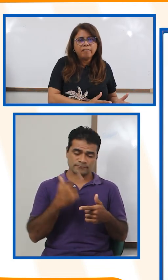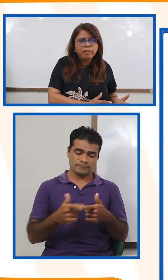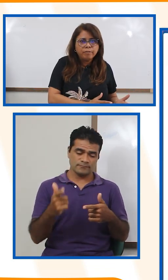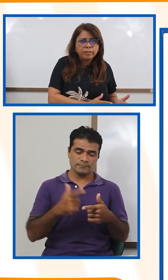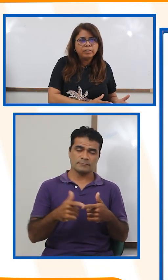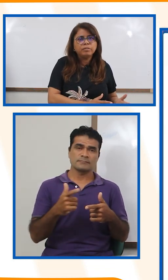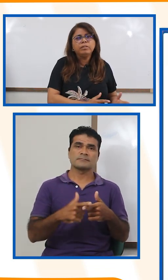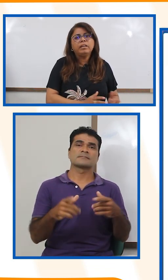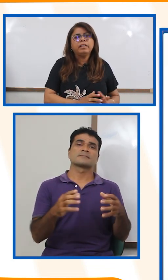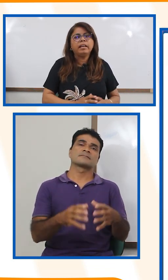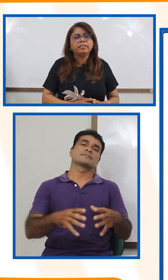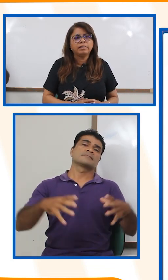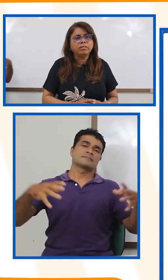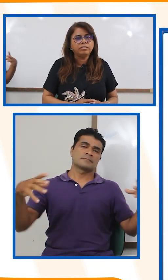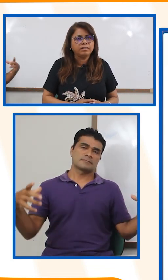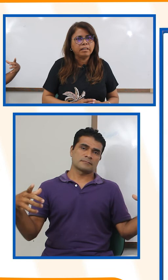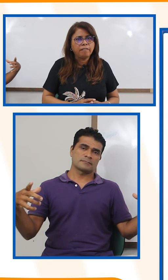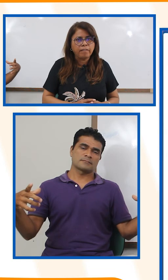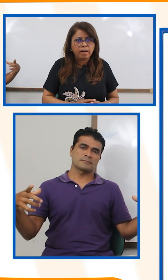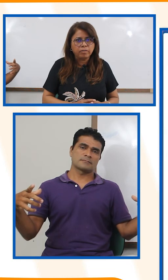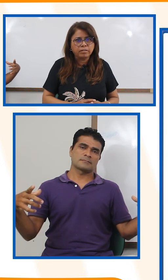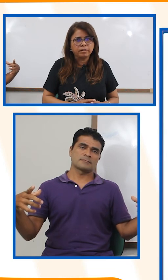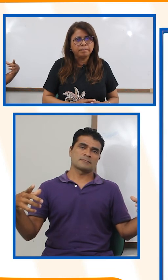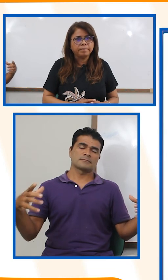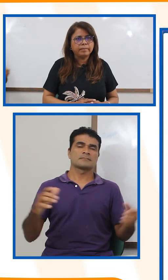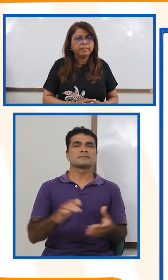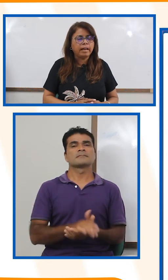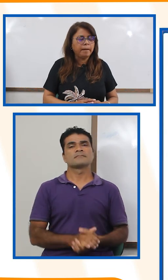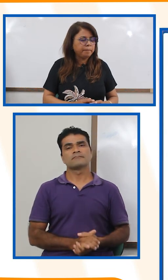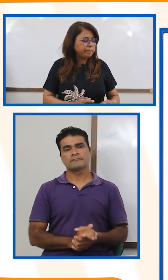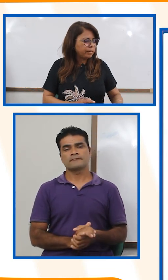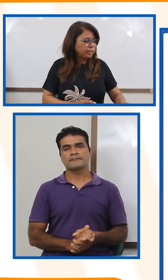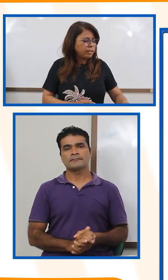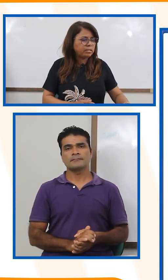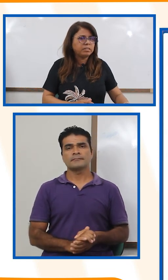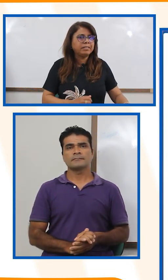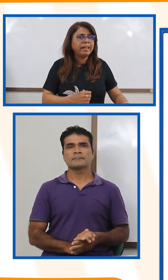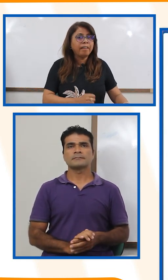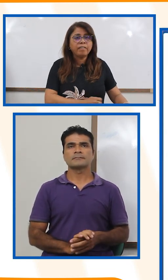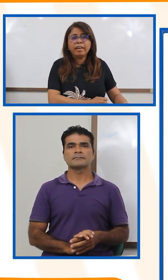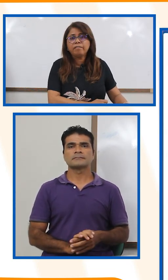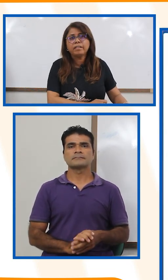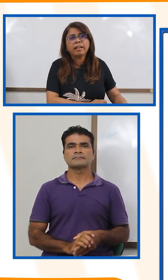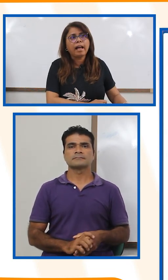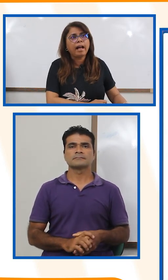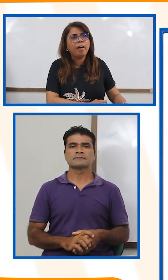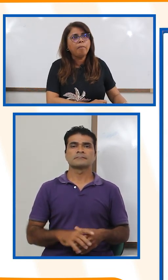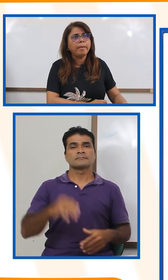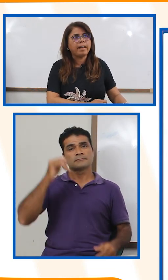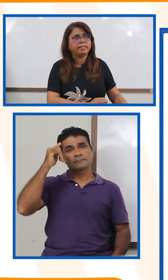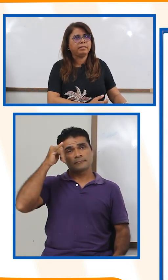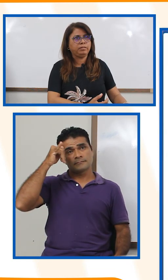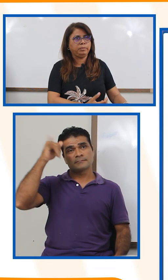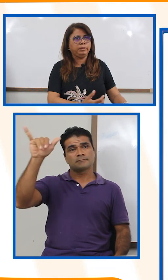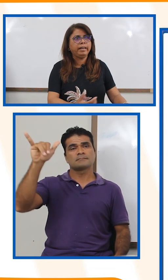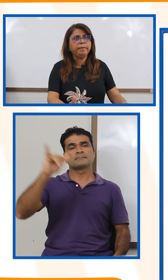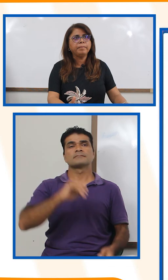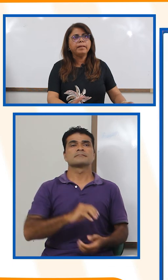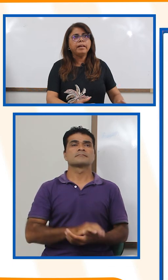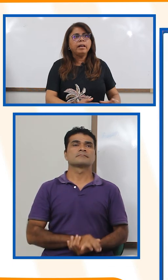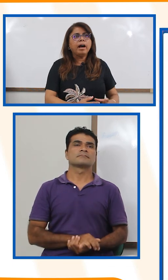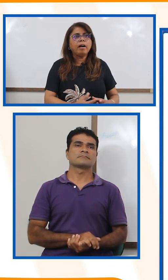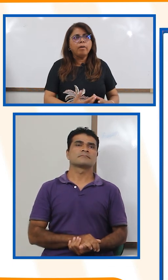está envolvido nesta notícia falsa. Tá? Então a gente deve evitar ao máximo,